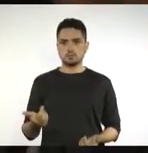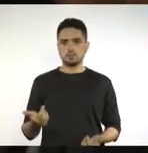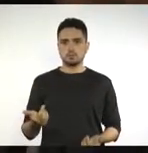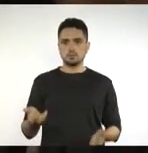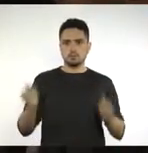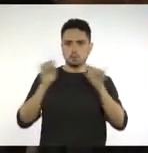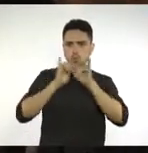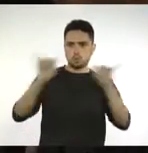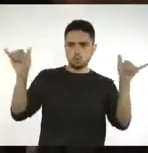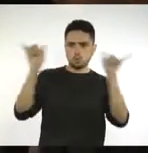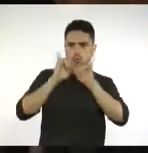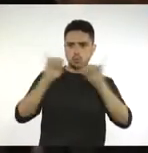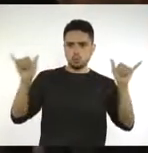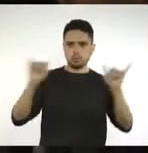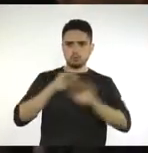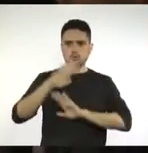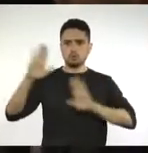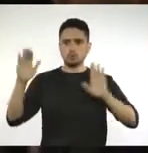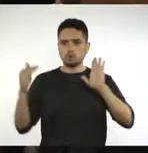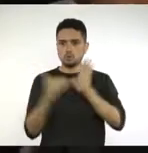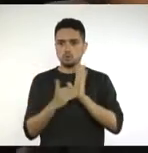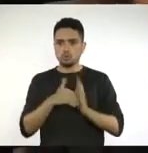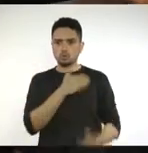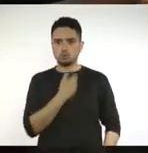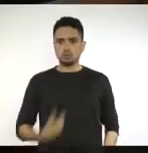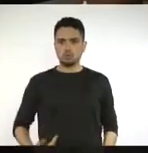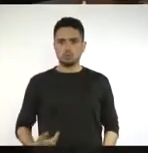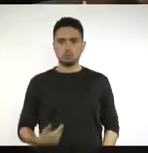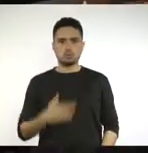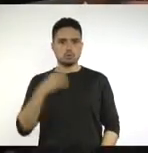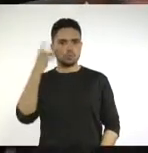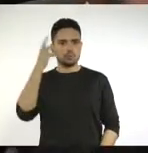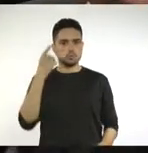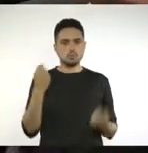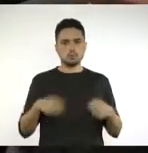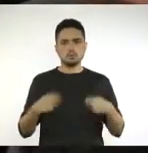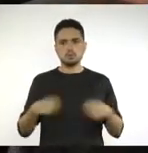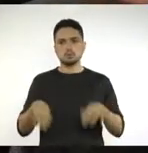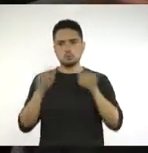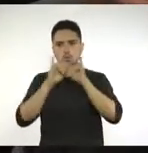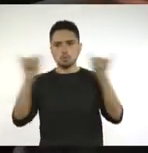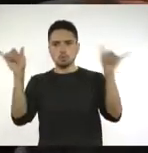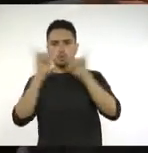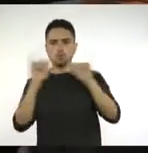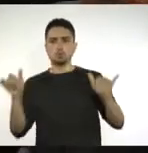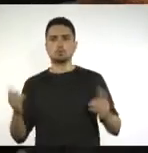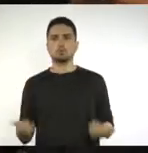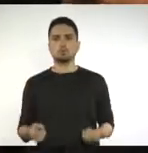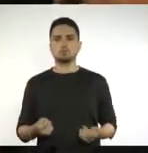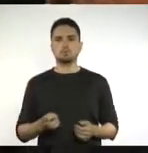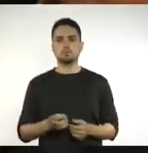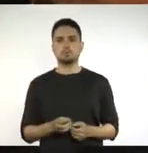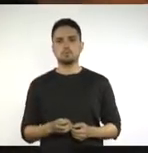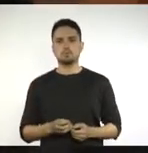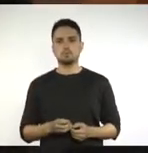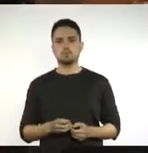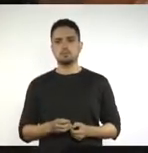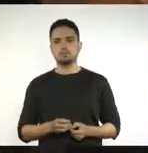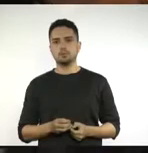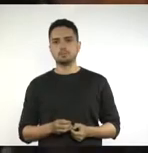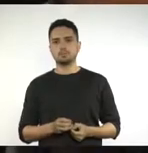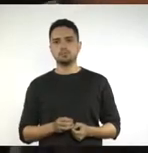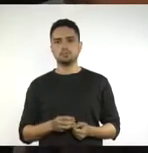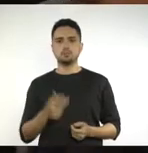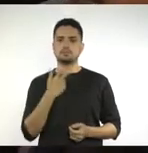publicidade de todos os atos públicos. Todos os atos de um parlamentar. Não tem sentido que nós queiramos criar regras impedindo